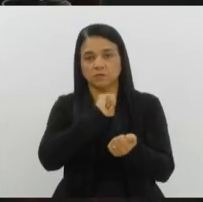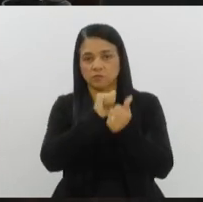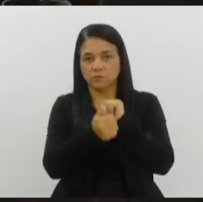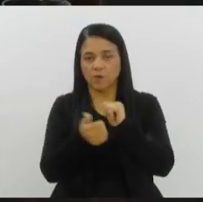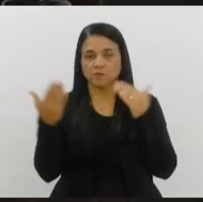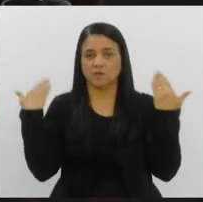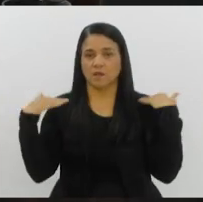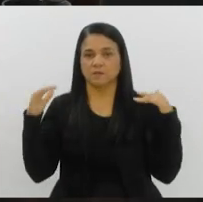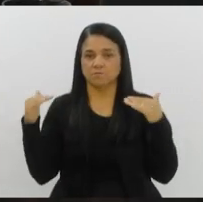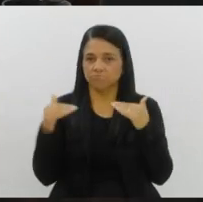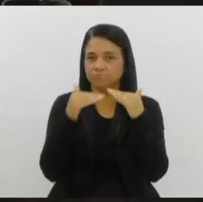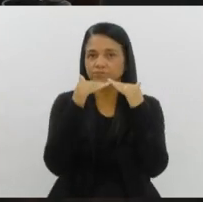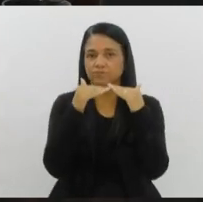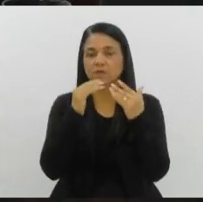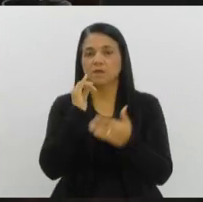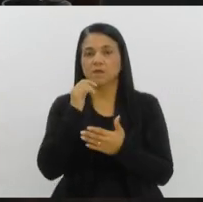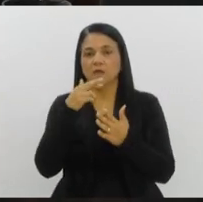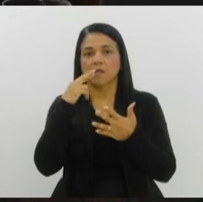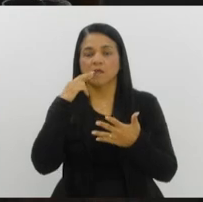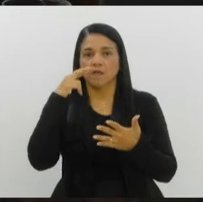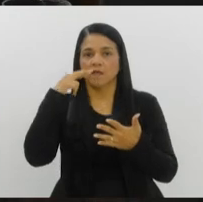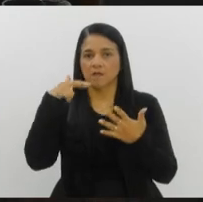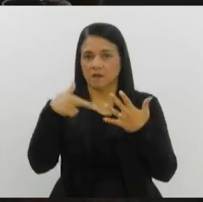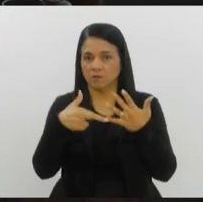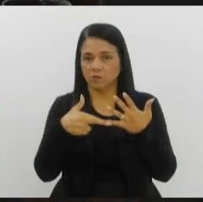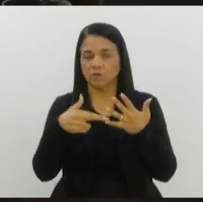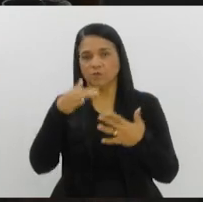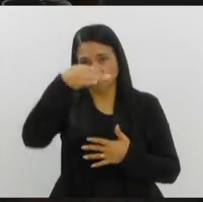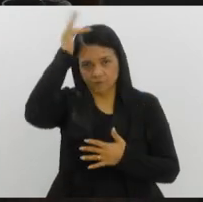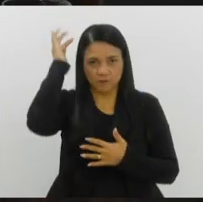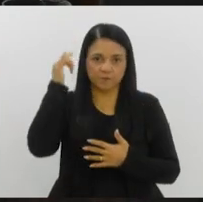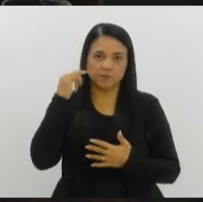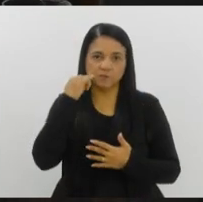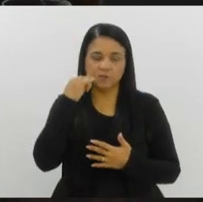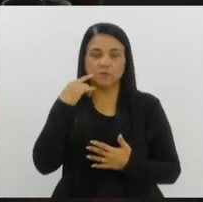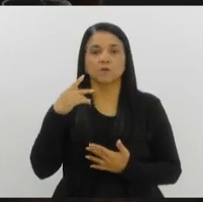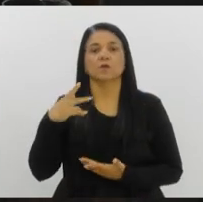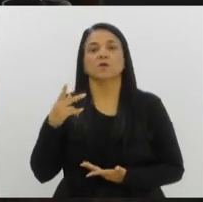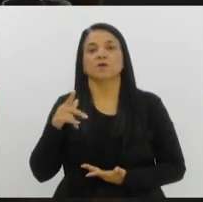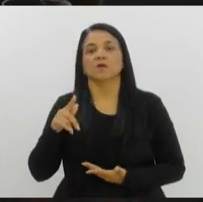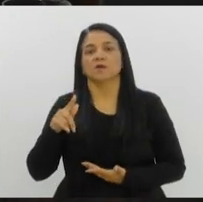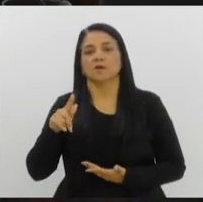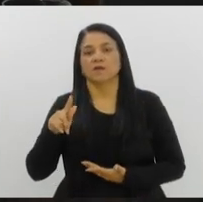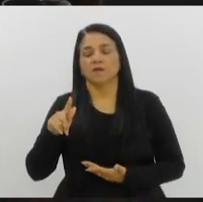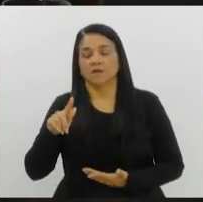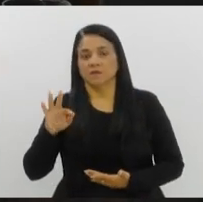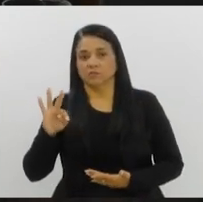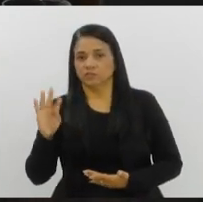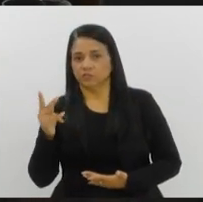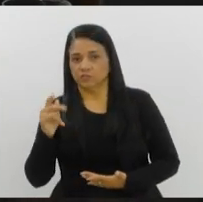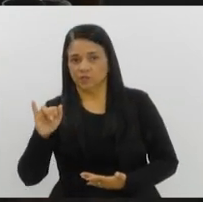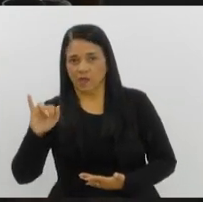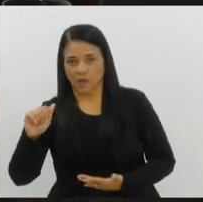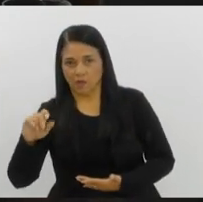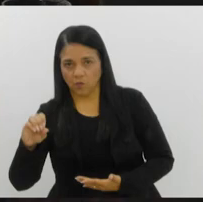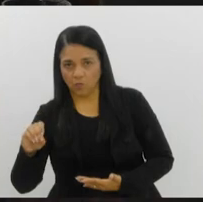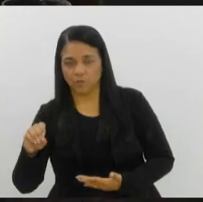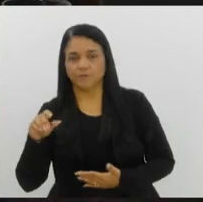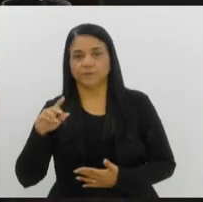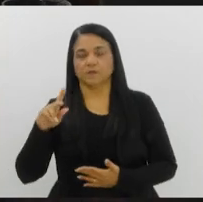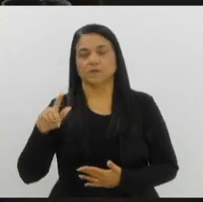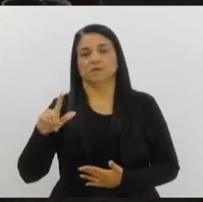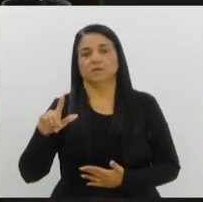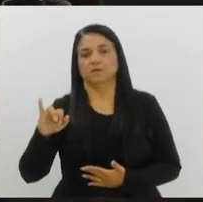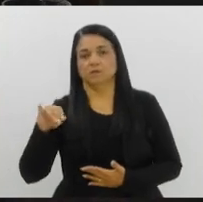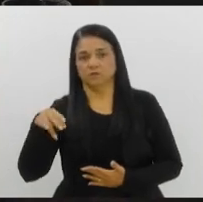Lazer favorável. Relator, deputado Fred Pacheco, Tiago Galhaço e Índia Armelau. Em discussão, não havendo quem queira discutir, encerrada a